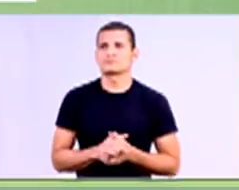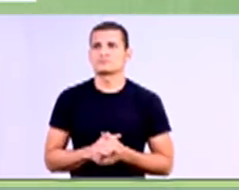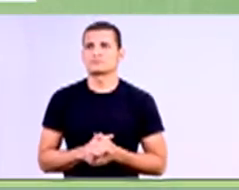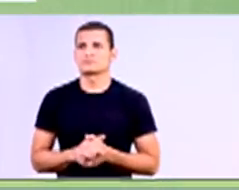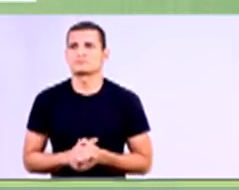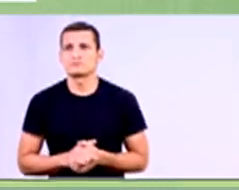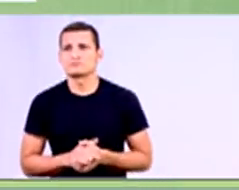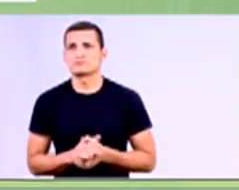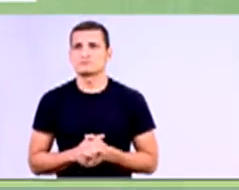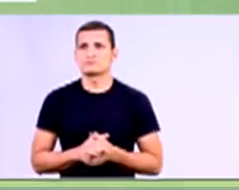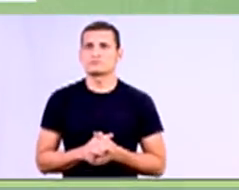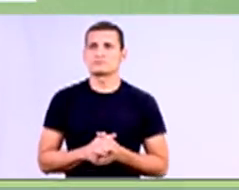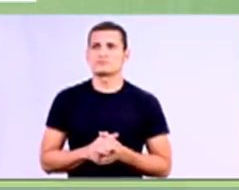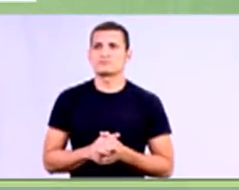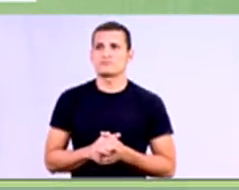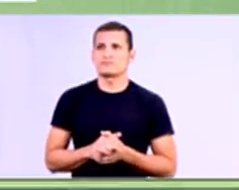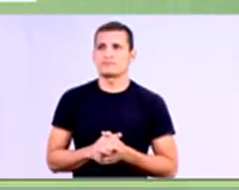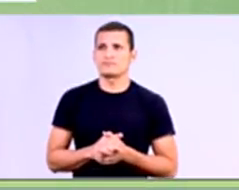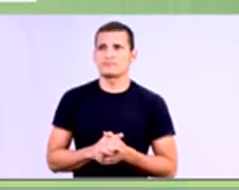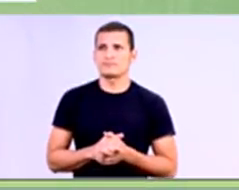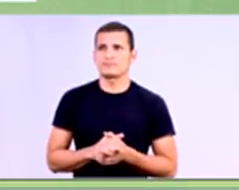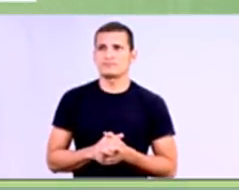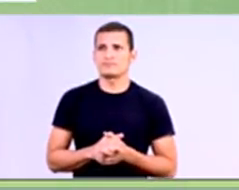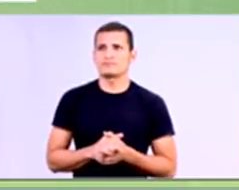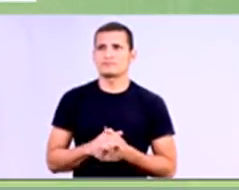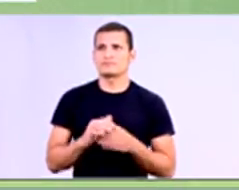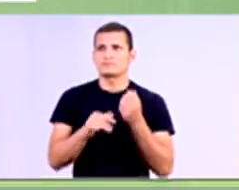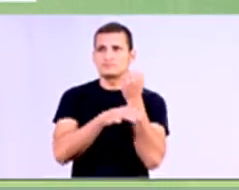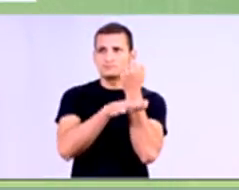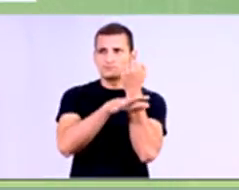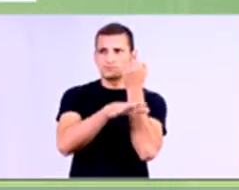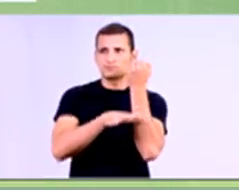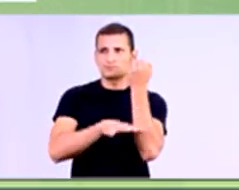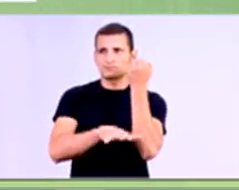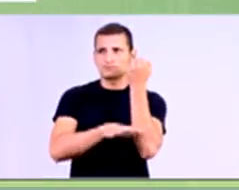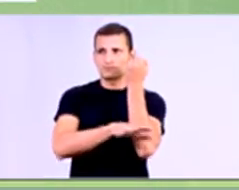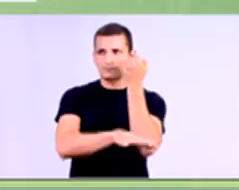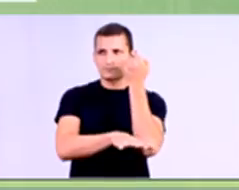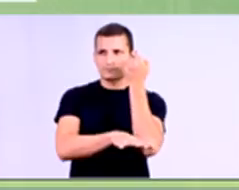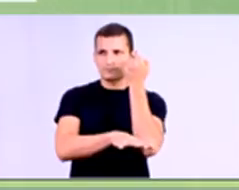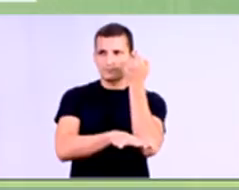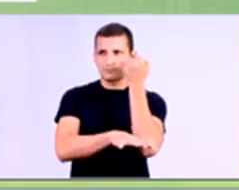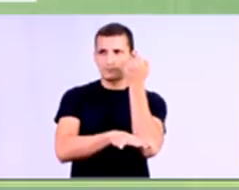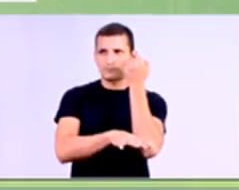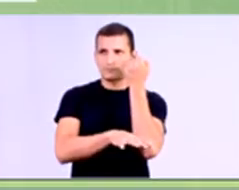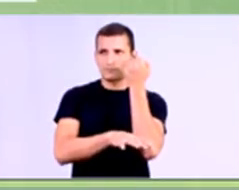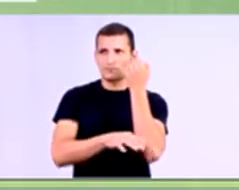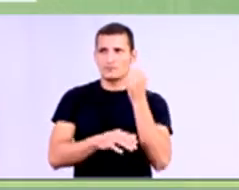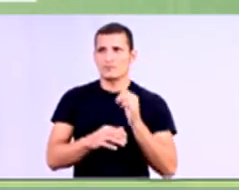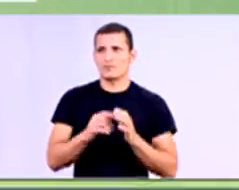um estereótipo para isso daí, servidores. Meus servidores,